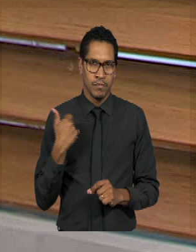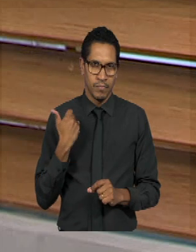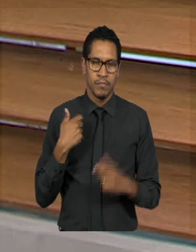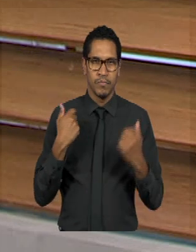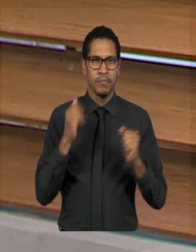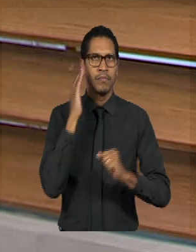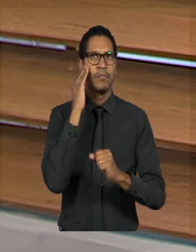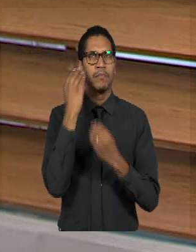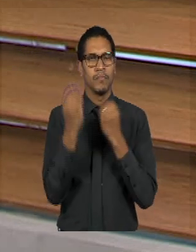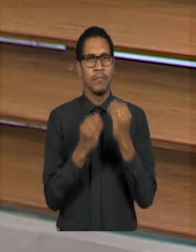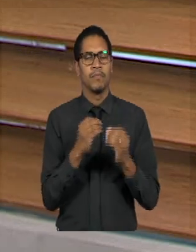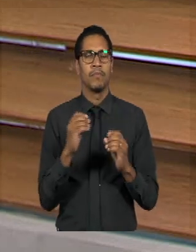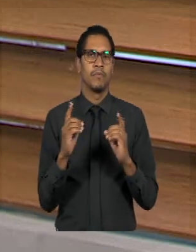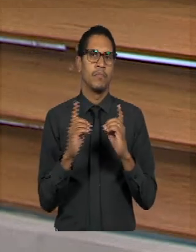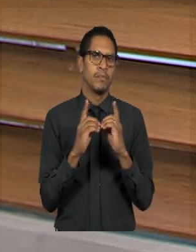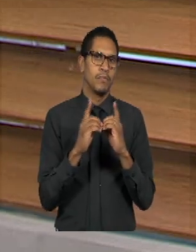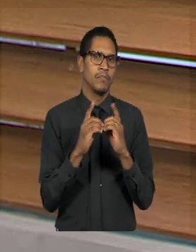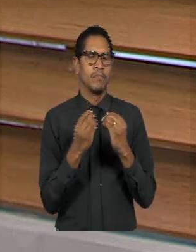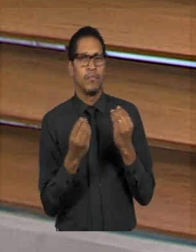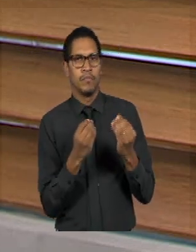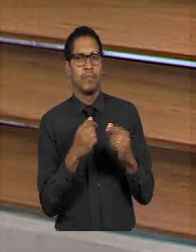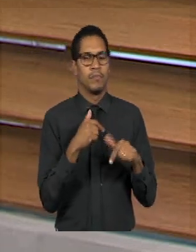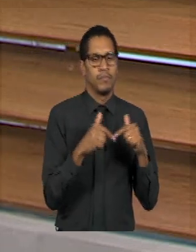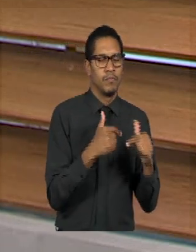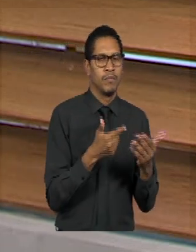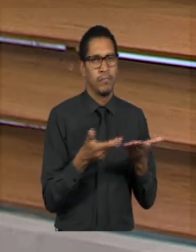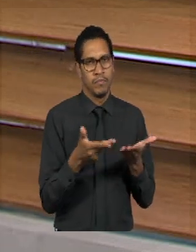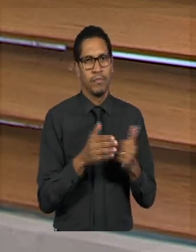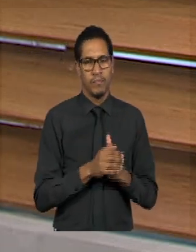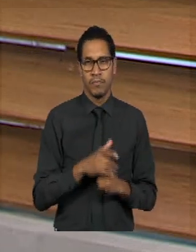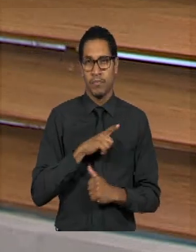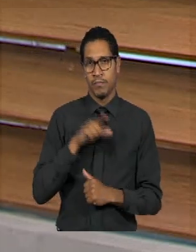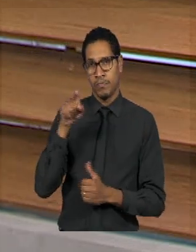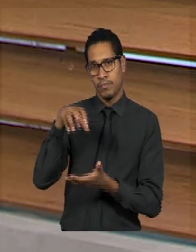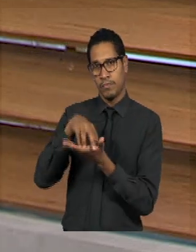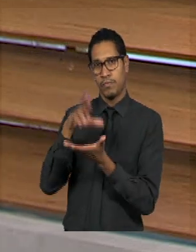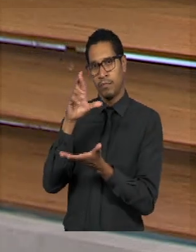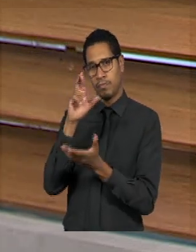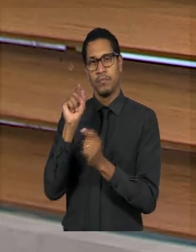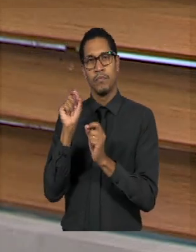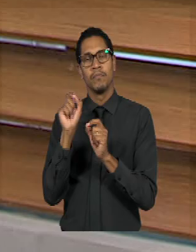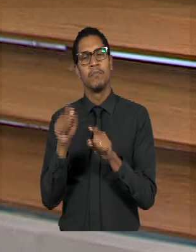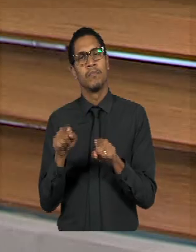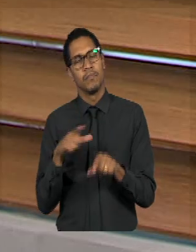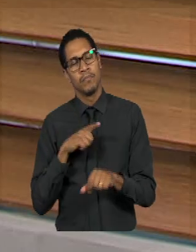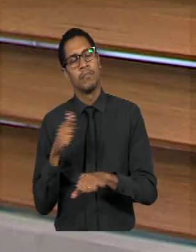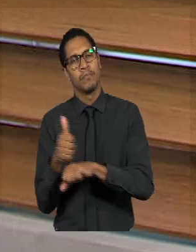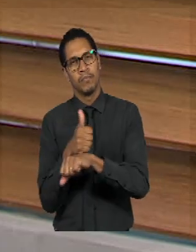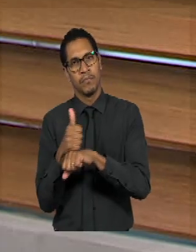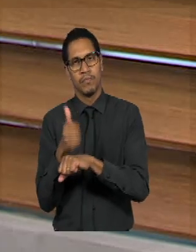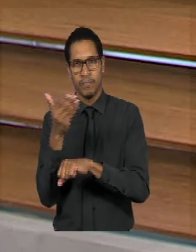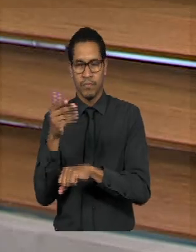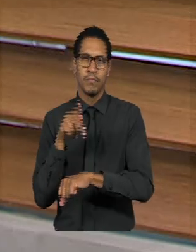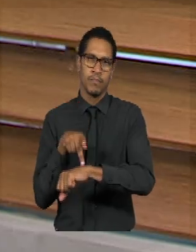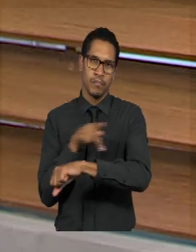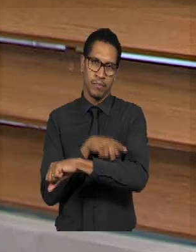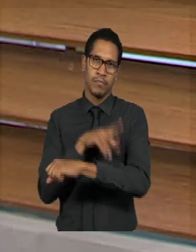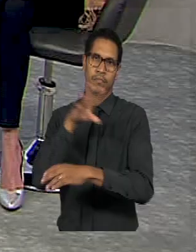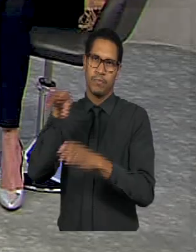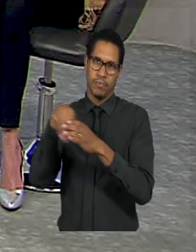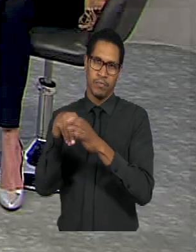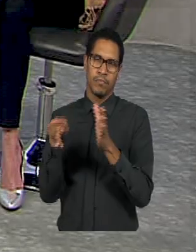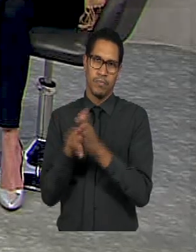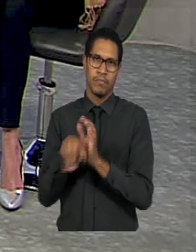saber didaticamente como trabalhar. E lá no observatório nós temos quem? Profissionais, que são as pedagogas, que é a